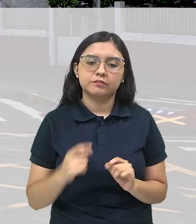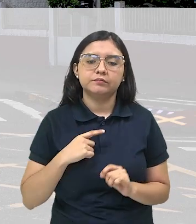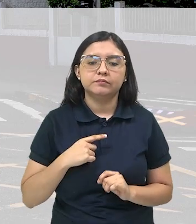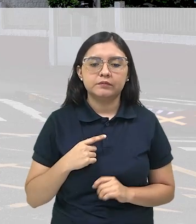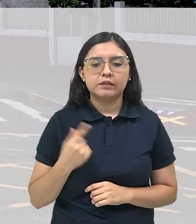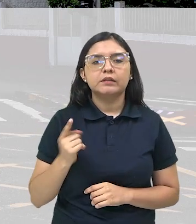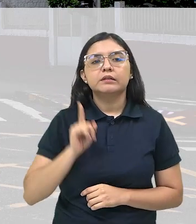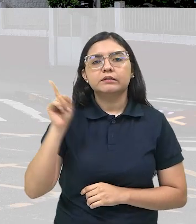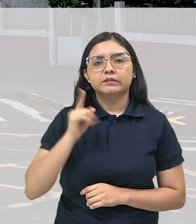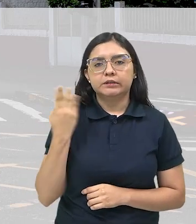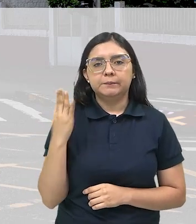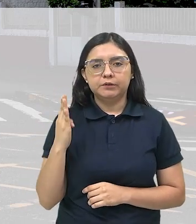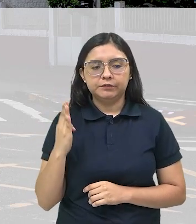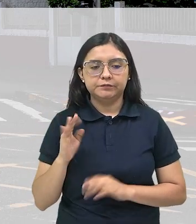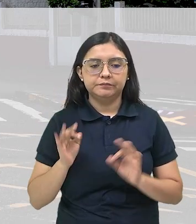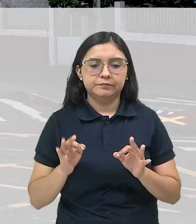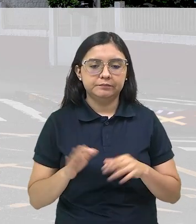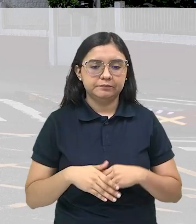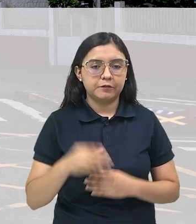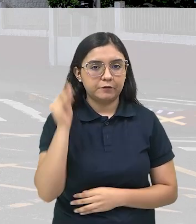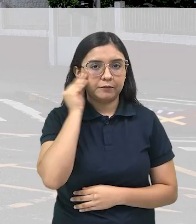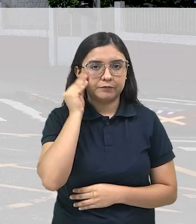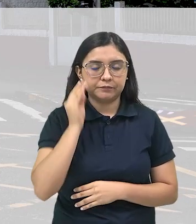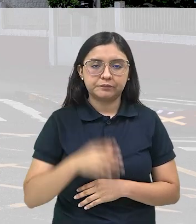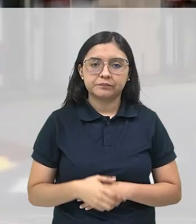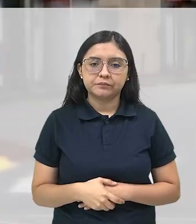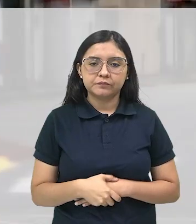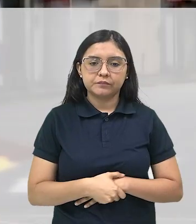lá na Bolívia, né, Curumim? Vamos acompanhar.